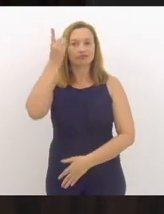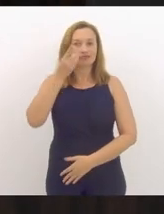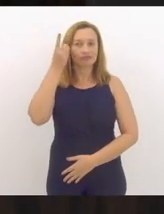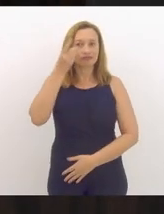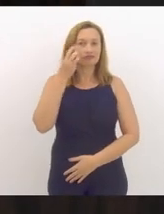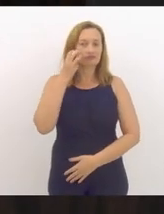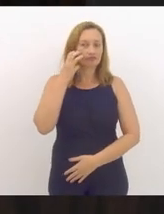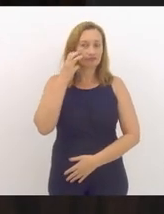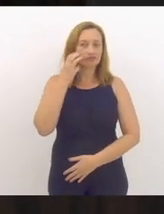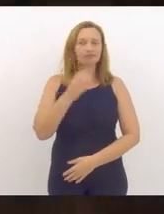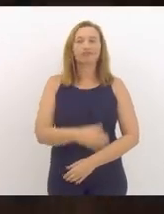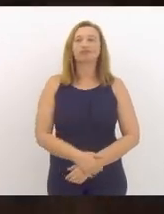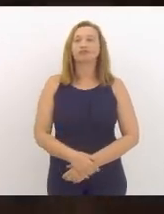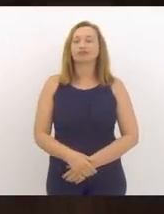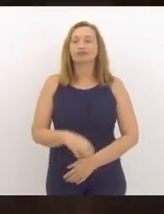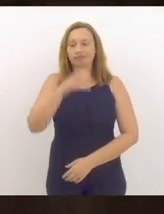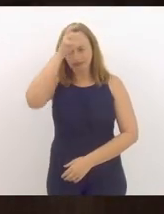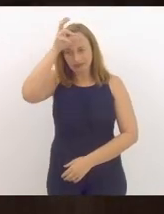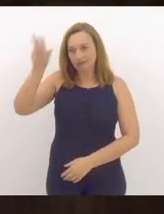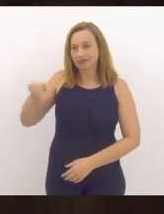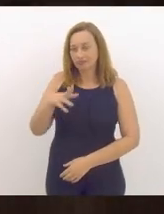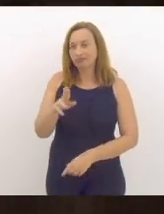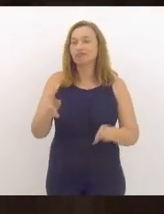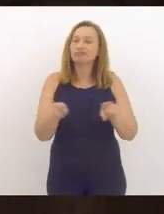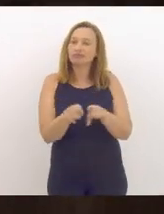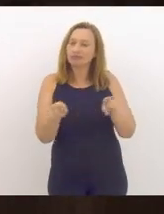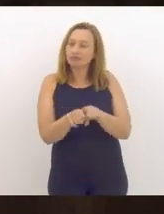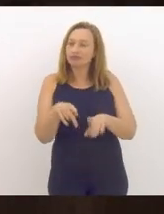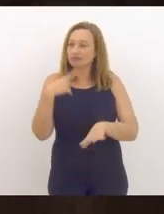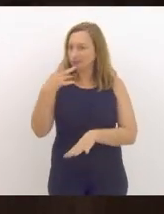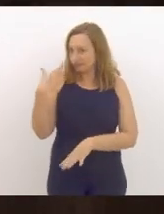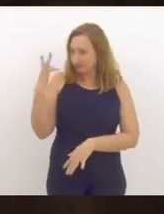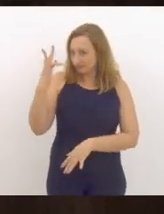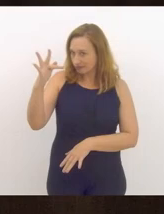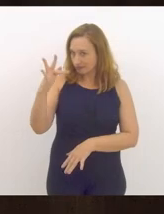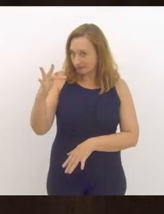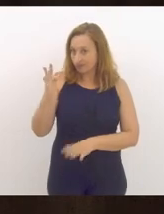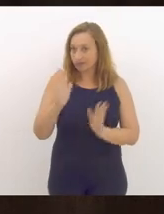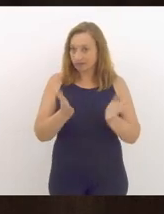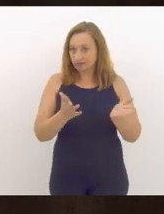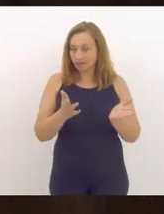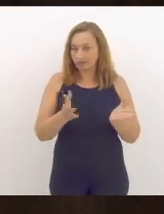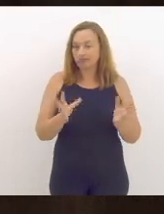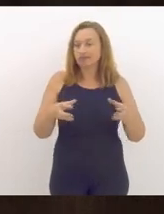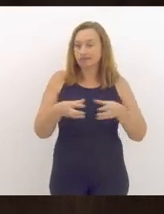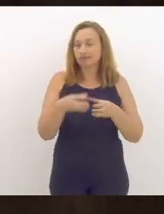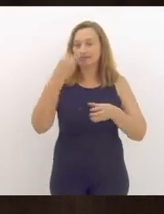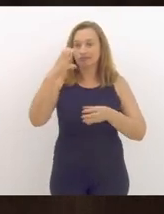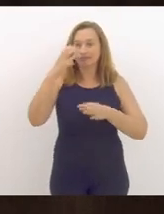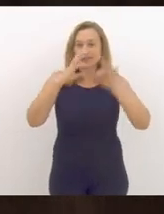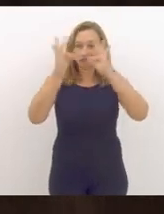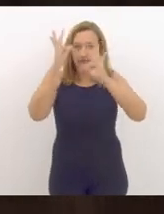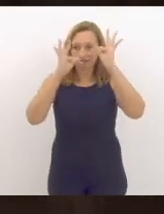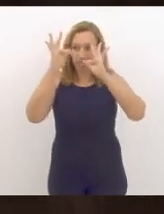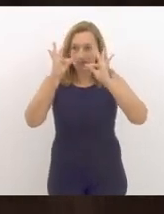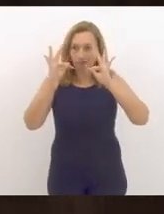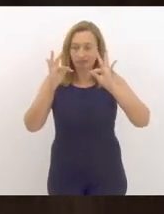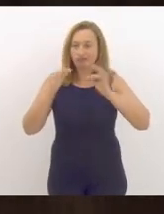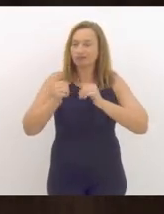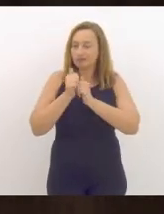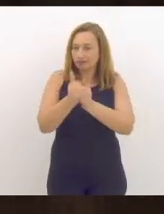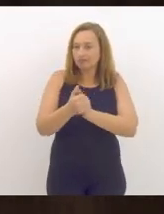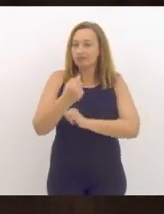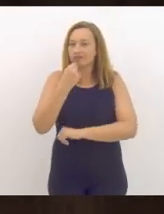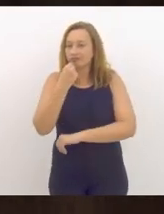ordem, o deputado Valdec. Deputada Tia Ju, eu quero também me manifestar muito brevemente, já que presido a Comissão de Ciência e Tecnologia e acompanhei muito